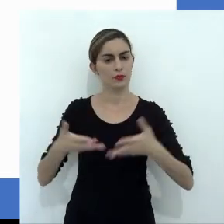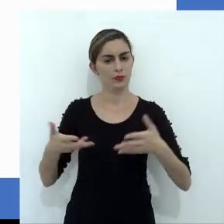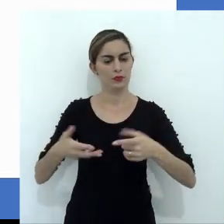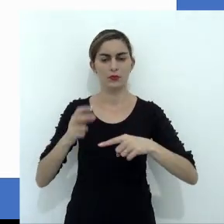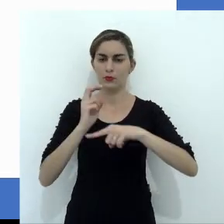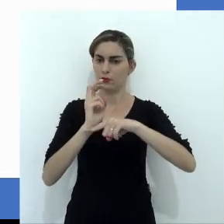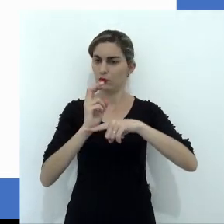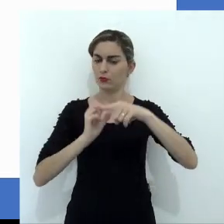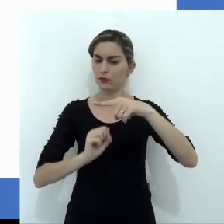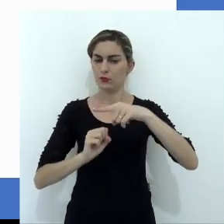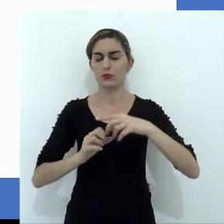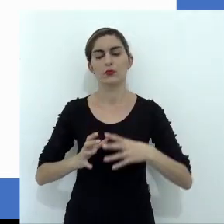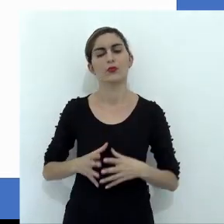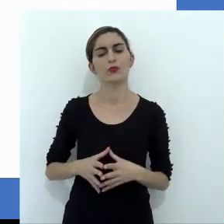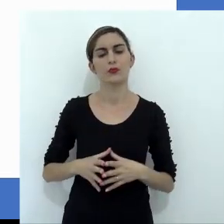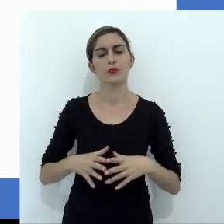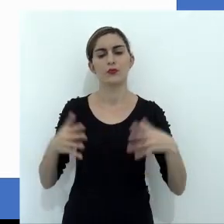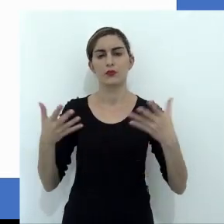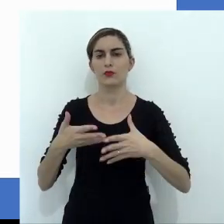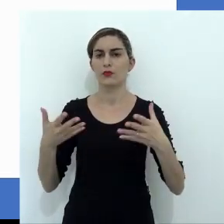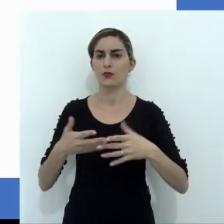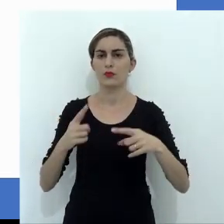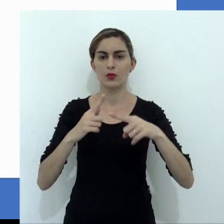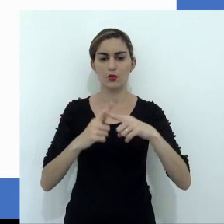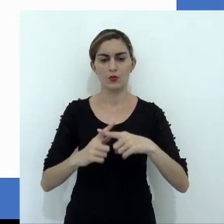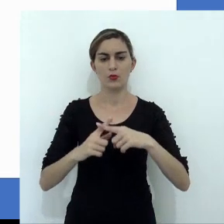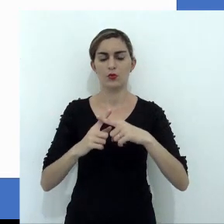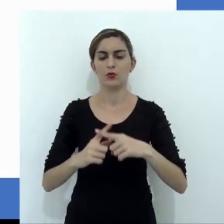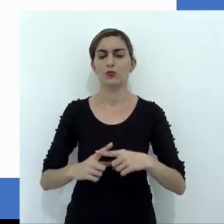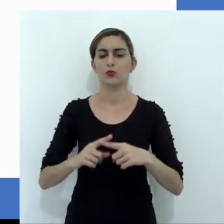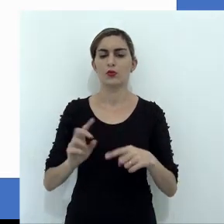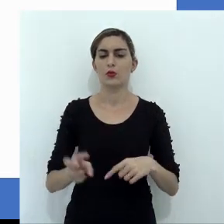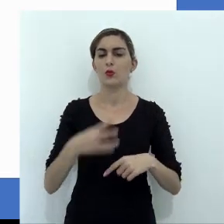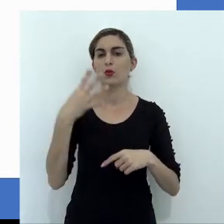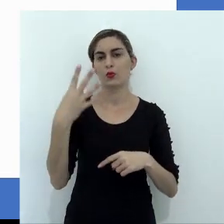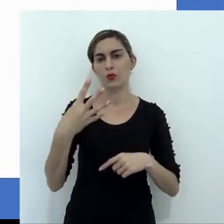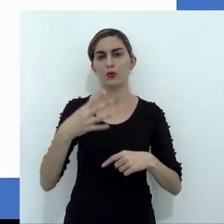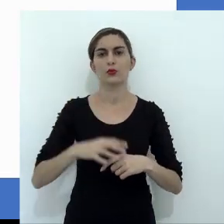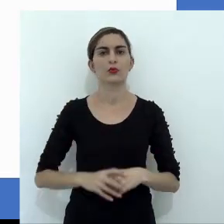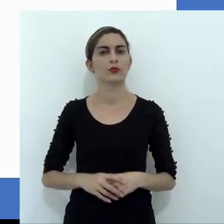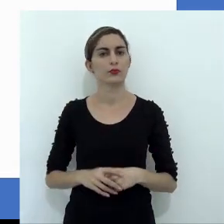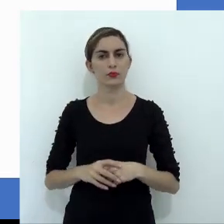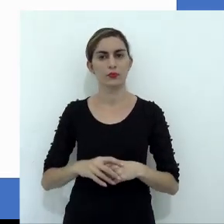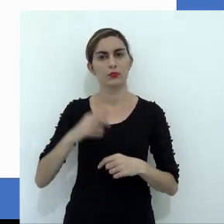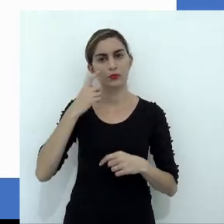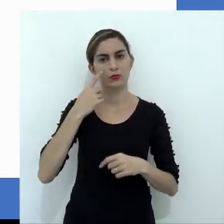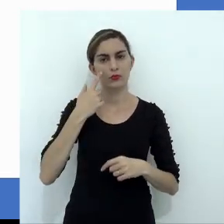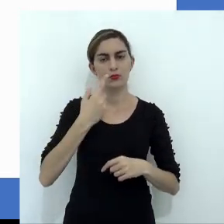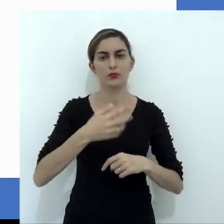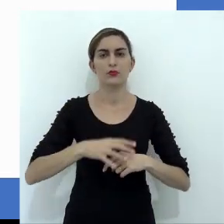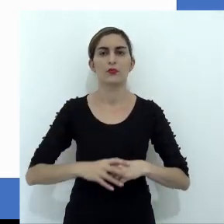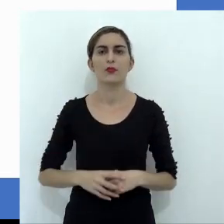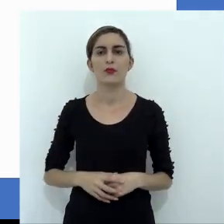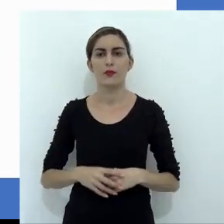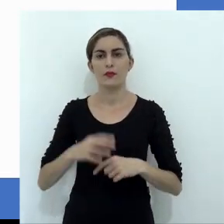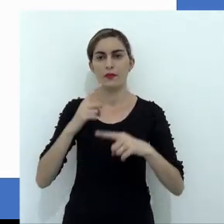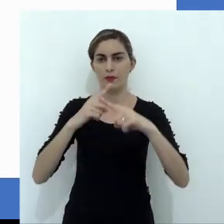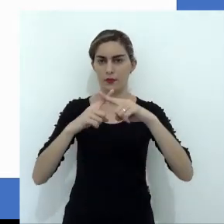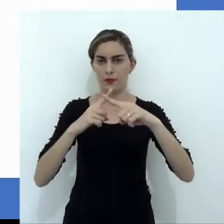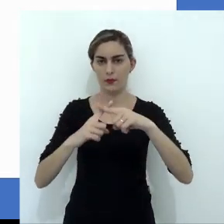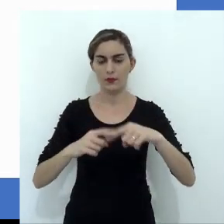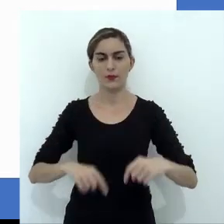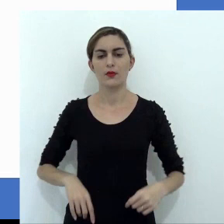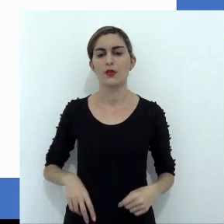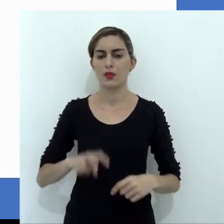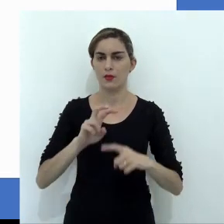trouxe a fração 5/8. E agora a gente vai multiplicar os 2 termos por quanto? Por 4. Então vamos lá, tabuada do 5.